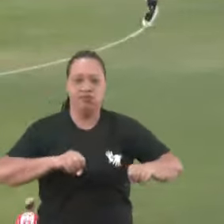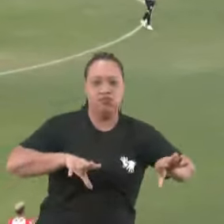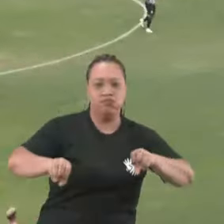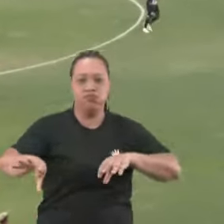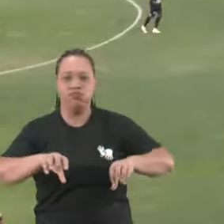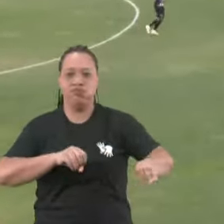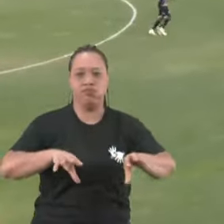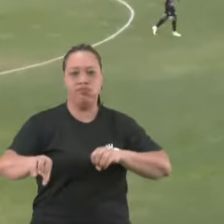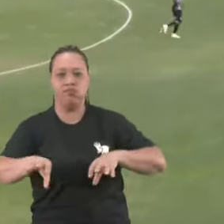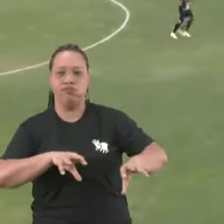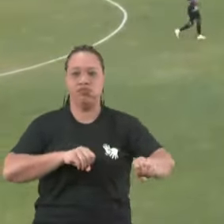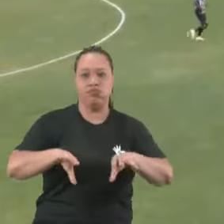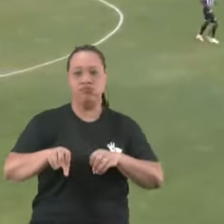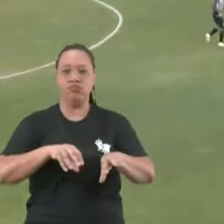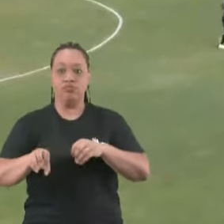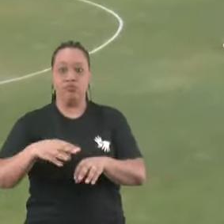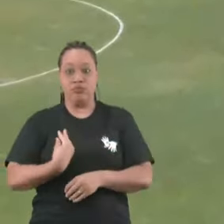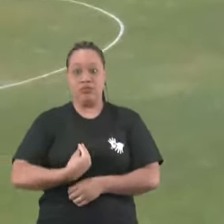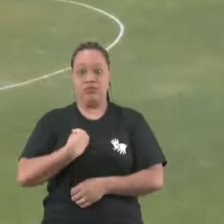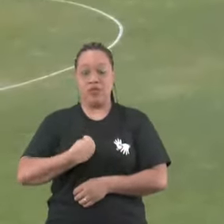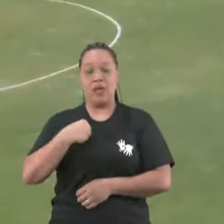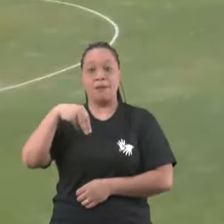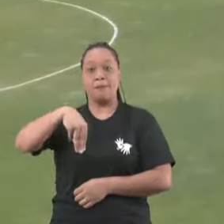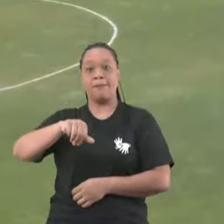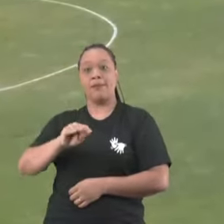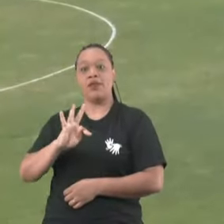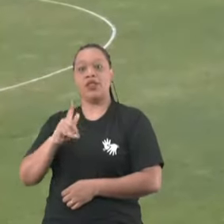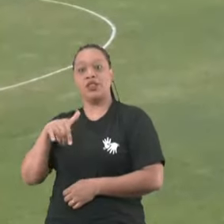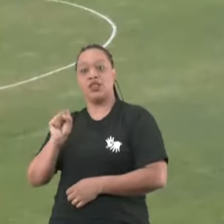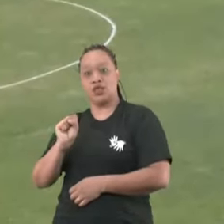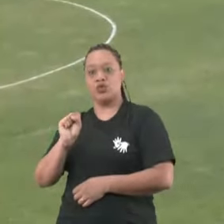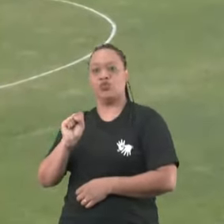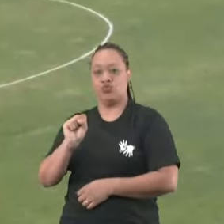Fábio Melmão voltando com o Matheus Albino.